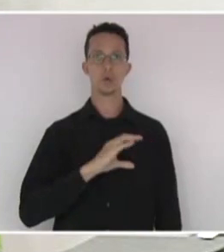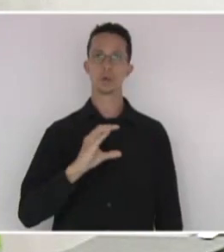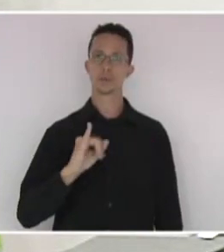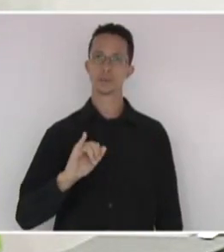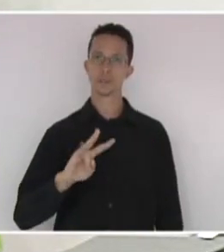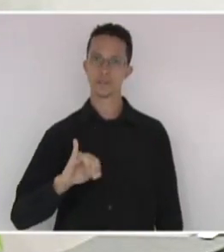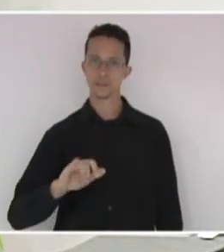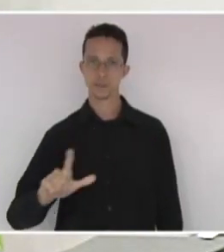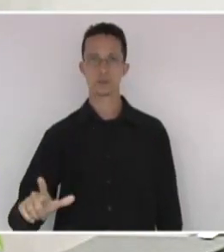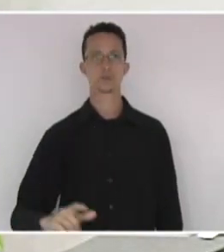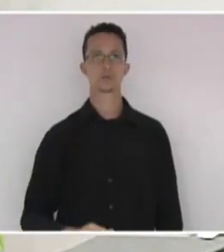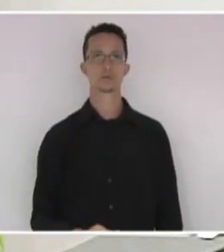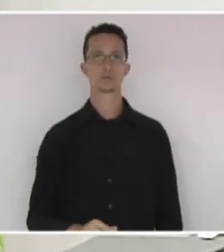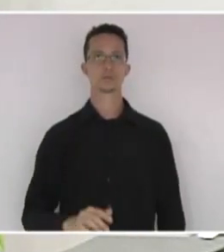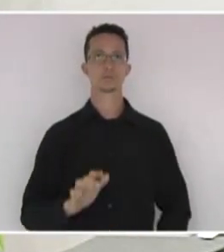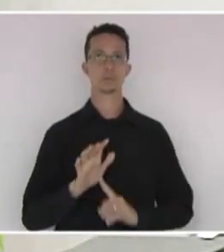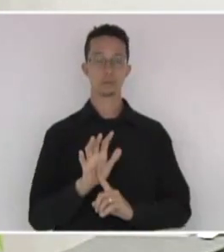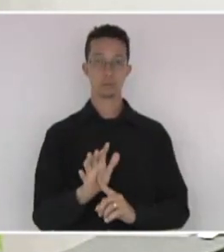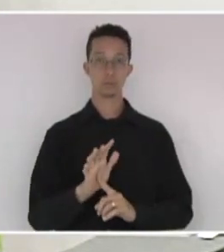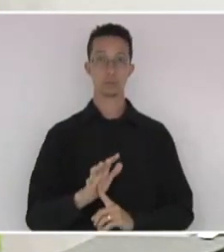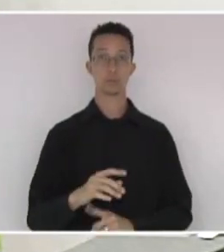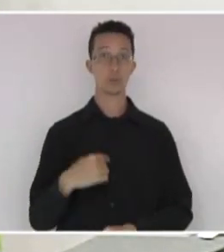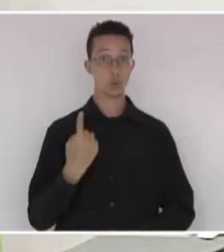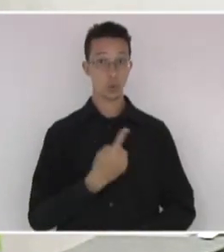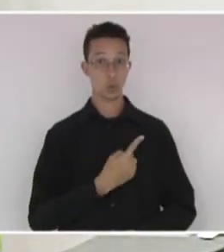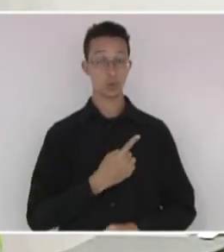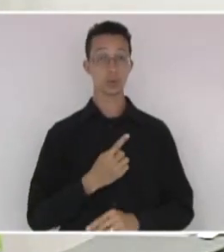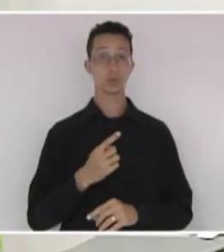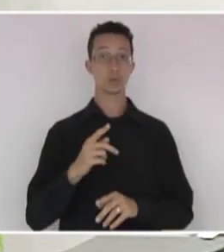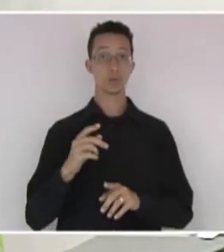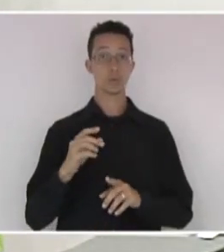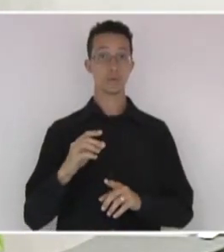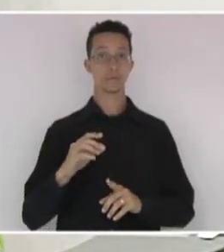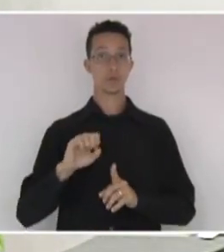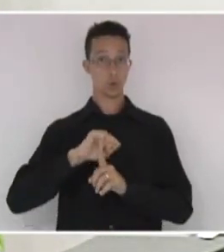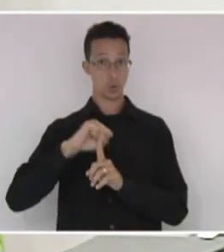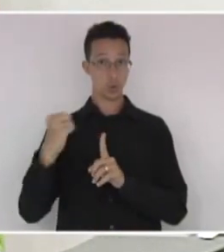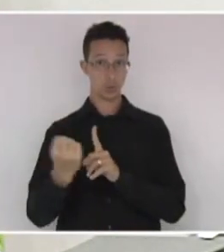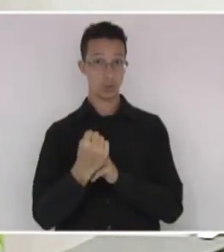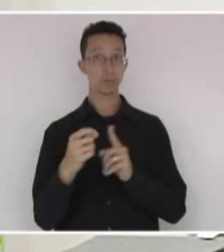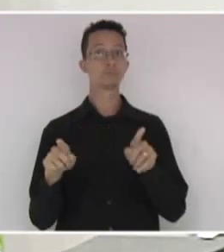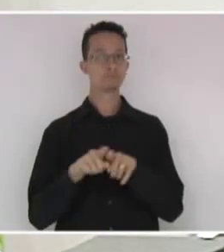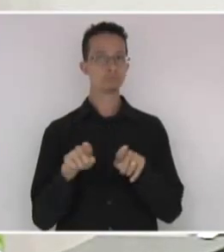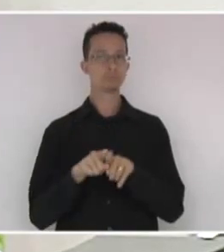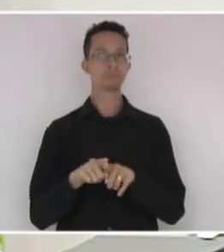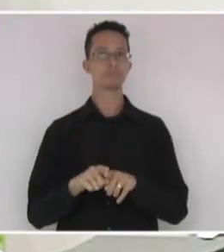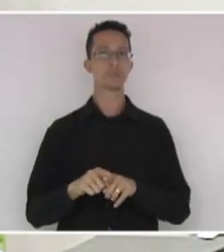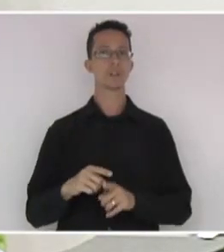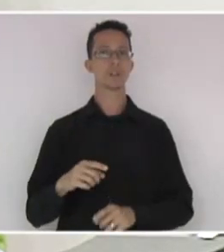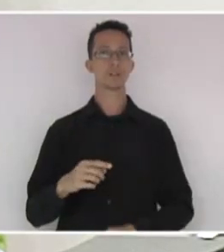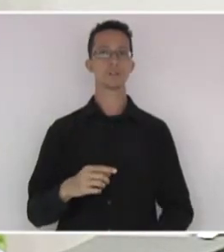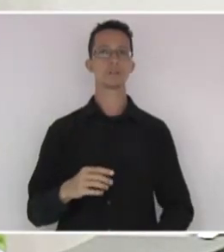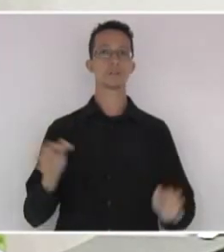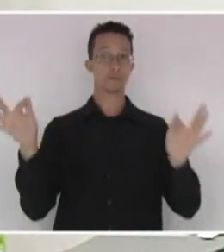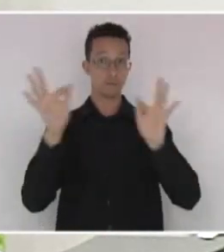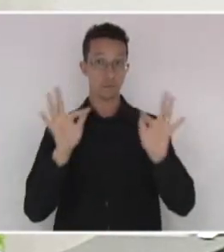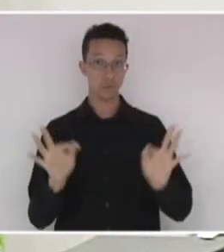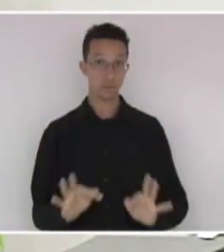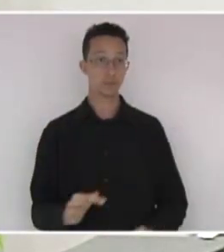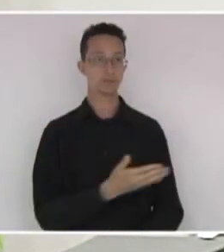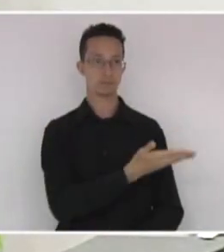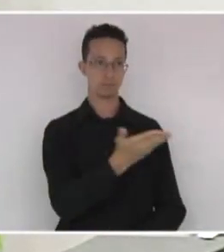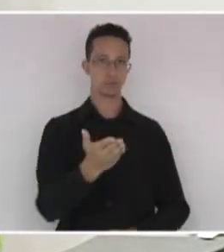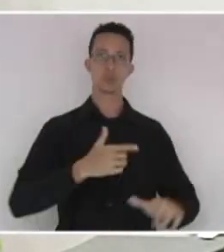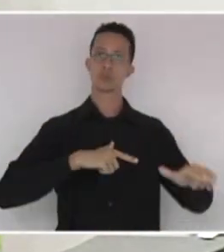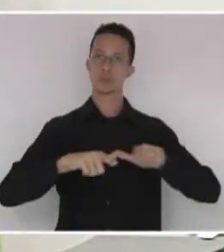pagamos os seus salários, também ficamos contentes quando eles atendem bem, quando eles se apresentam, quando eles